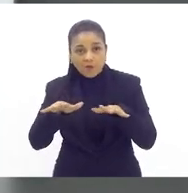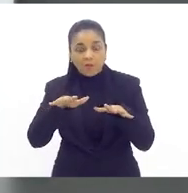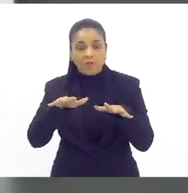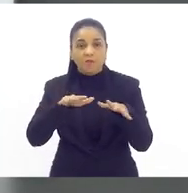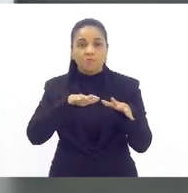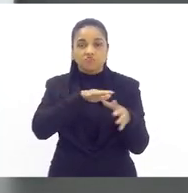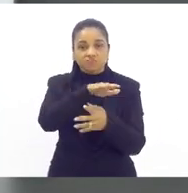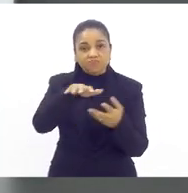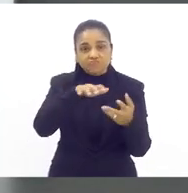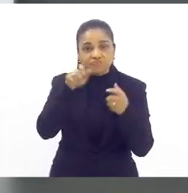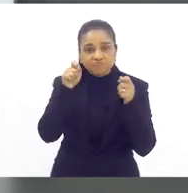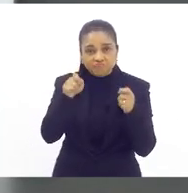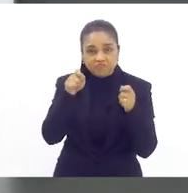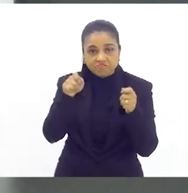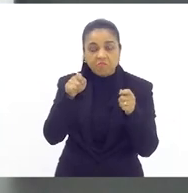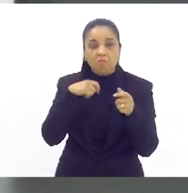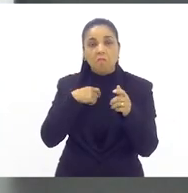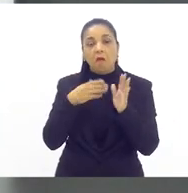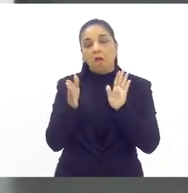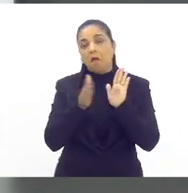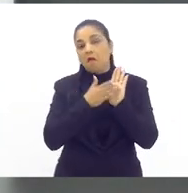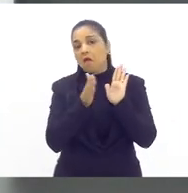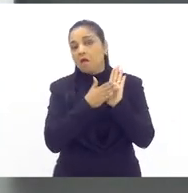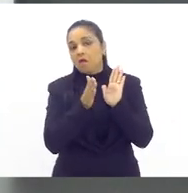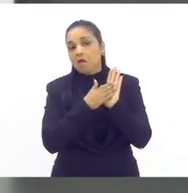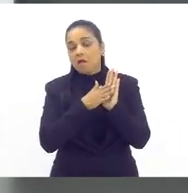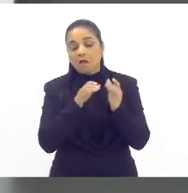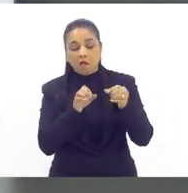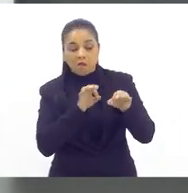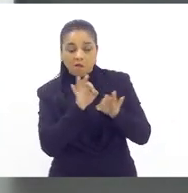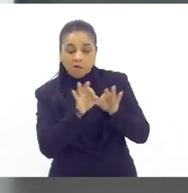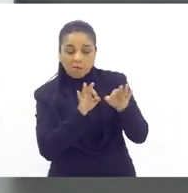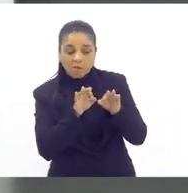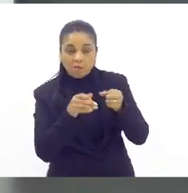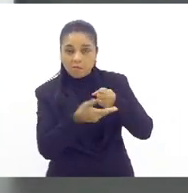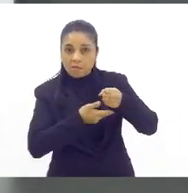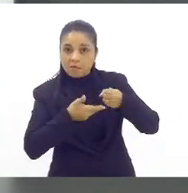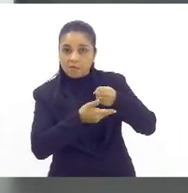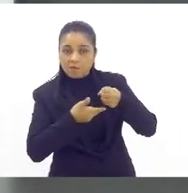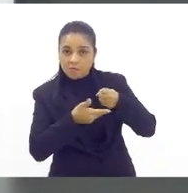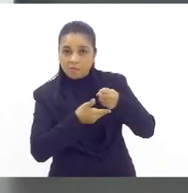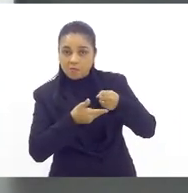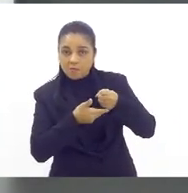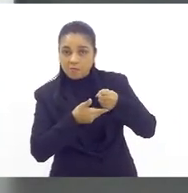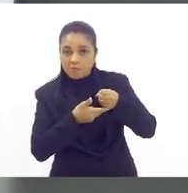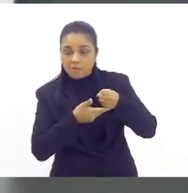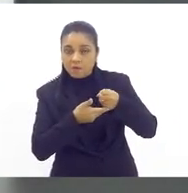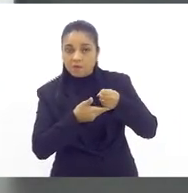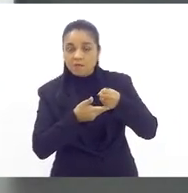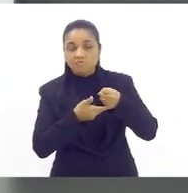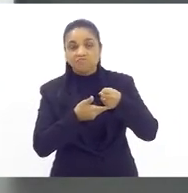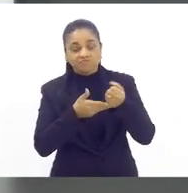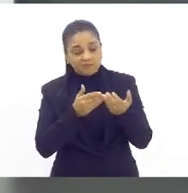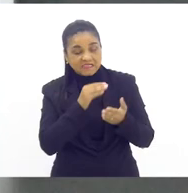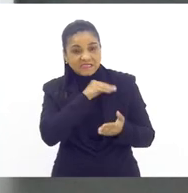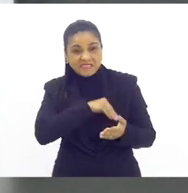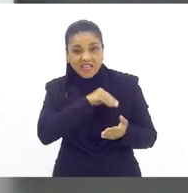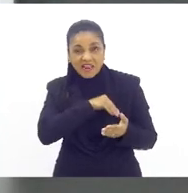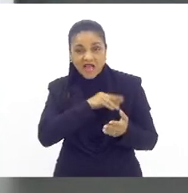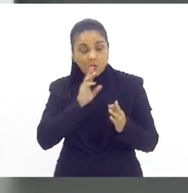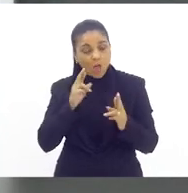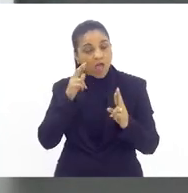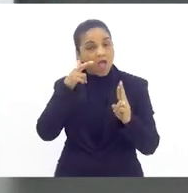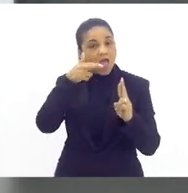poder reivindicar que o plano é que o piso ele seja como salário inicial de referência